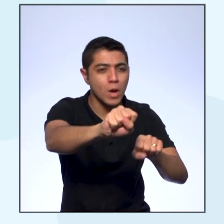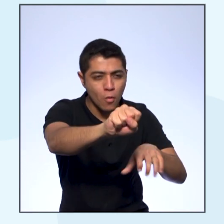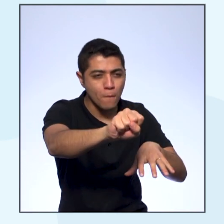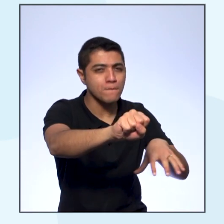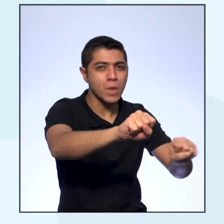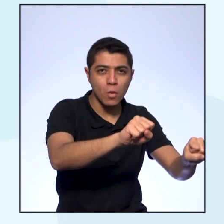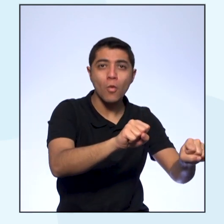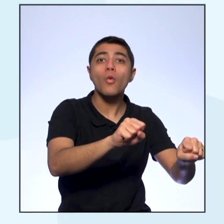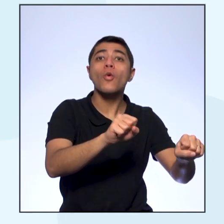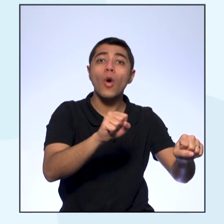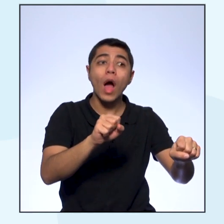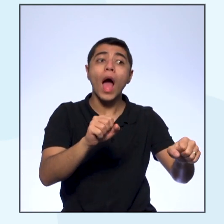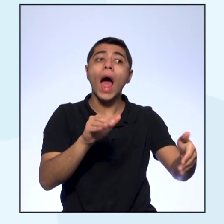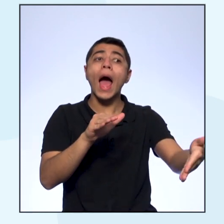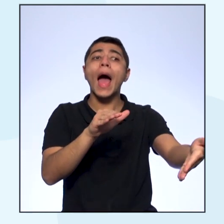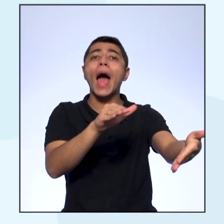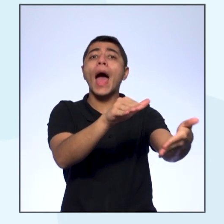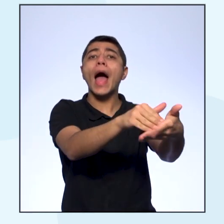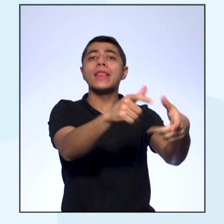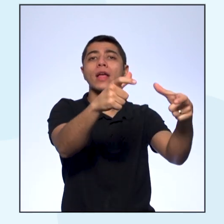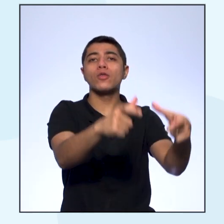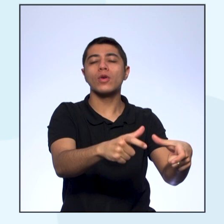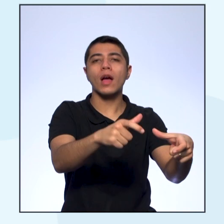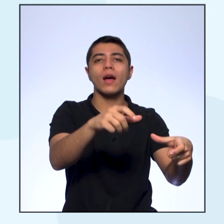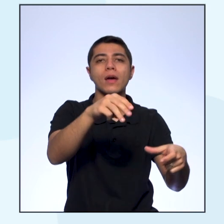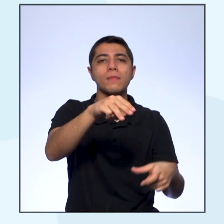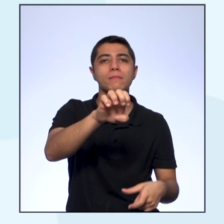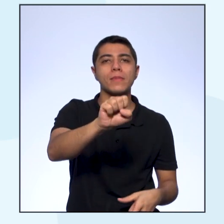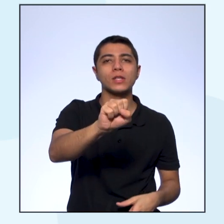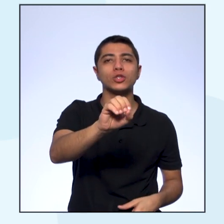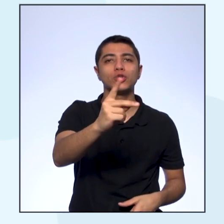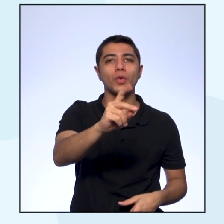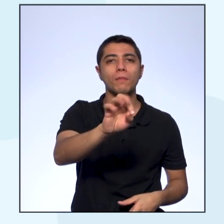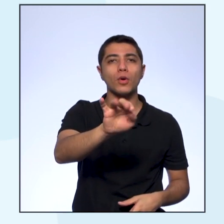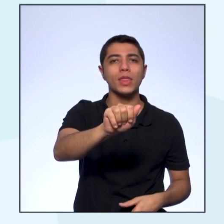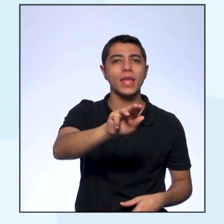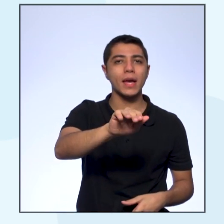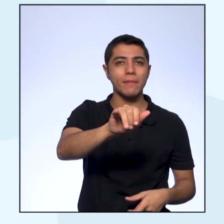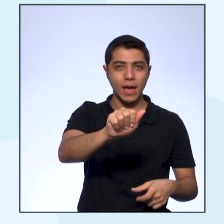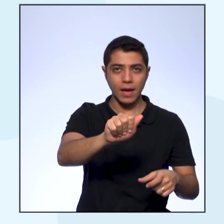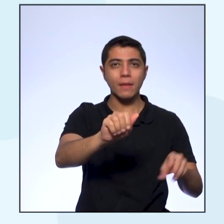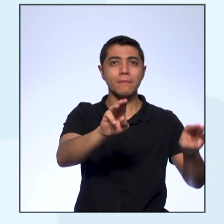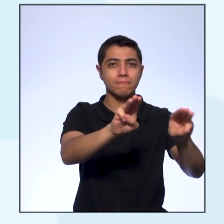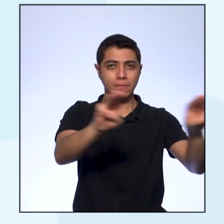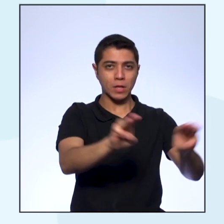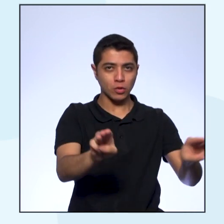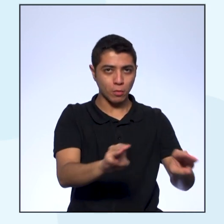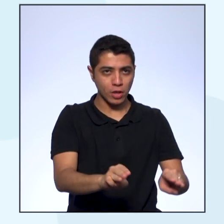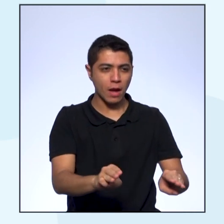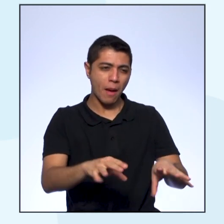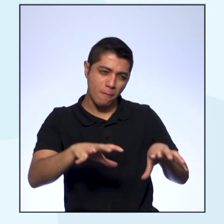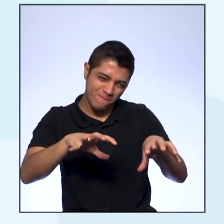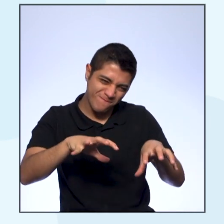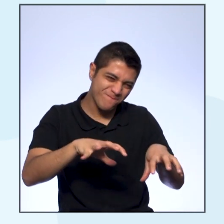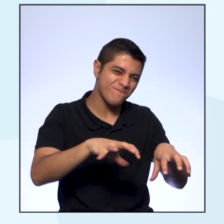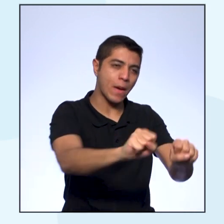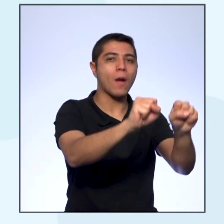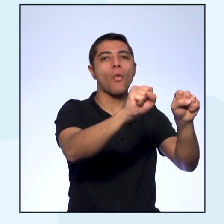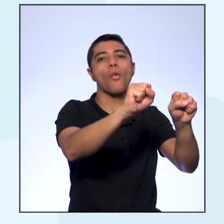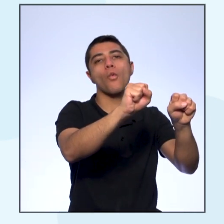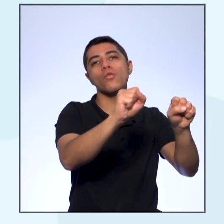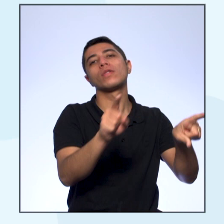colonialista, né? Com o tempo, o Estado se enfraquece novamente. Então, a partir de 1070, a gente tem